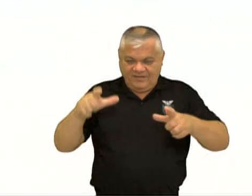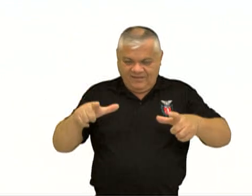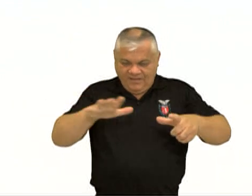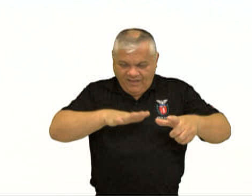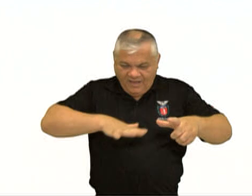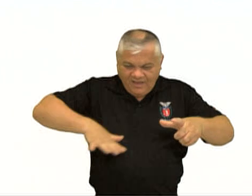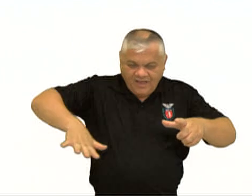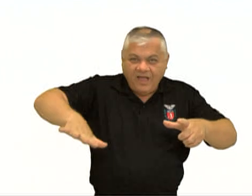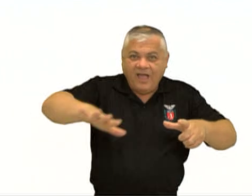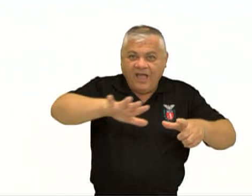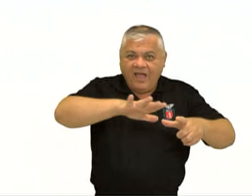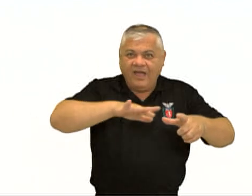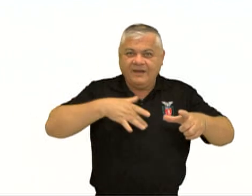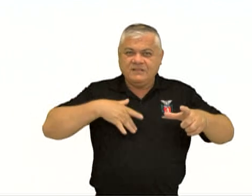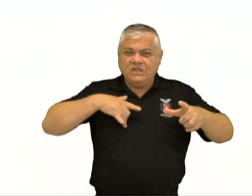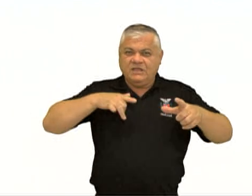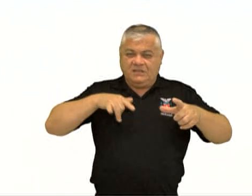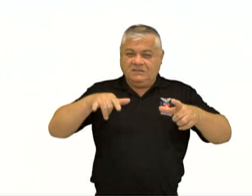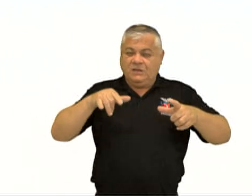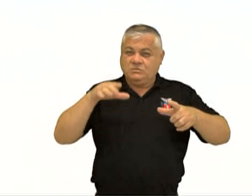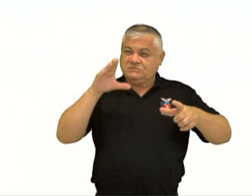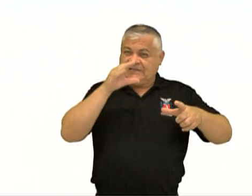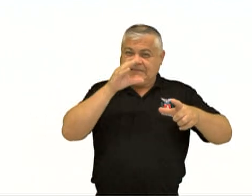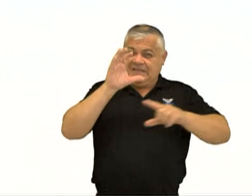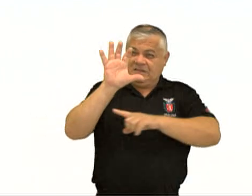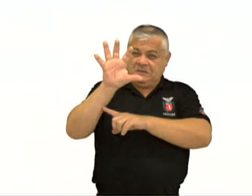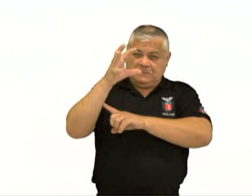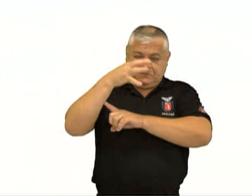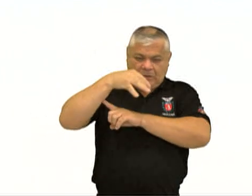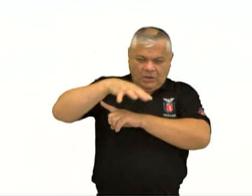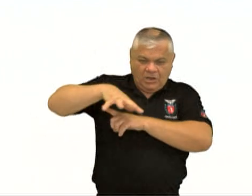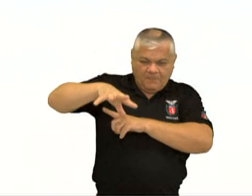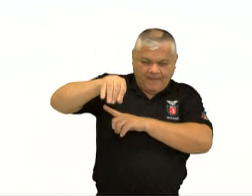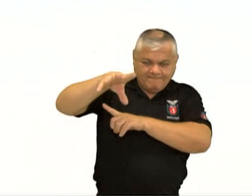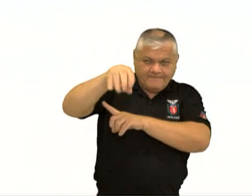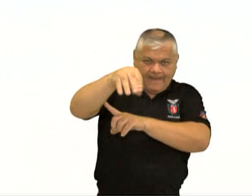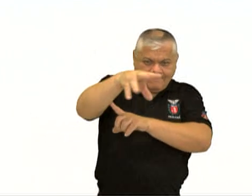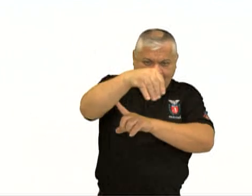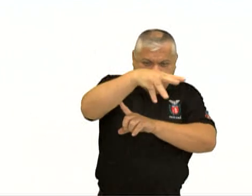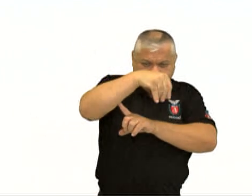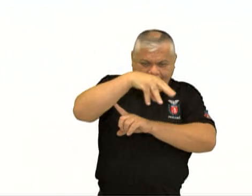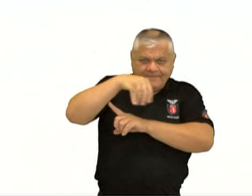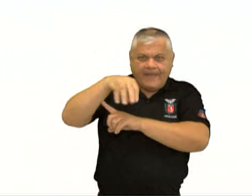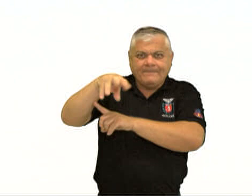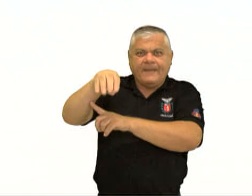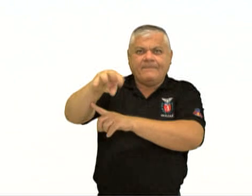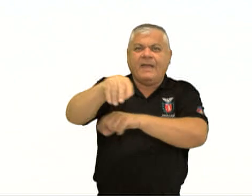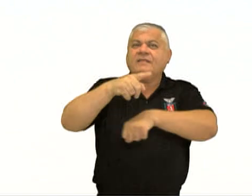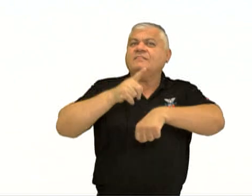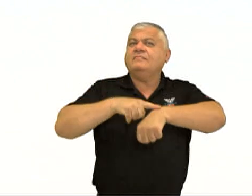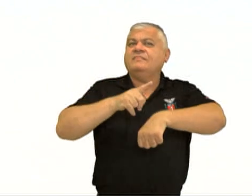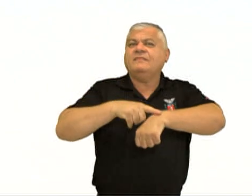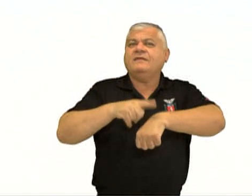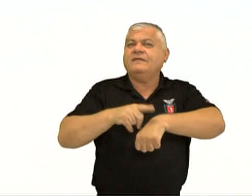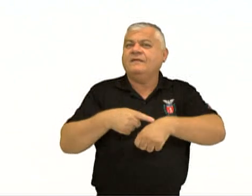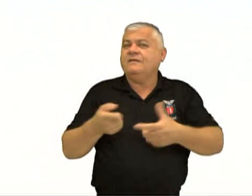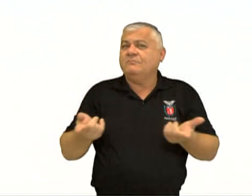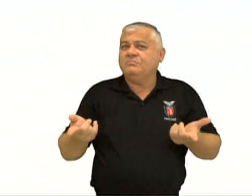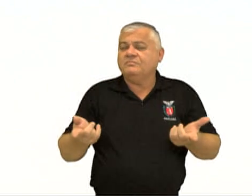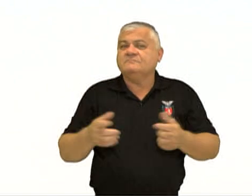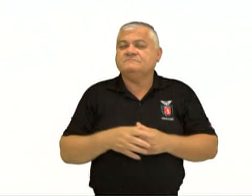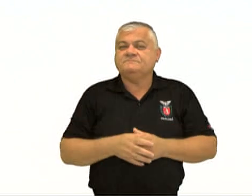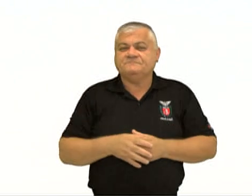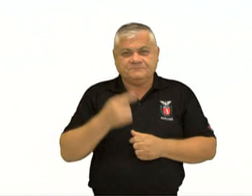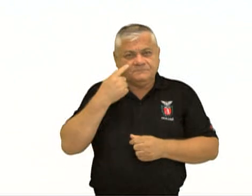ele consegue cobrir uma área extremamente grande em uma grande quantidade de tempo. Se você observar